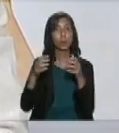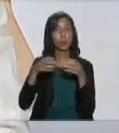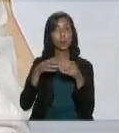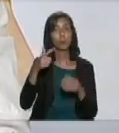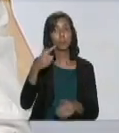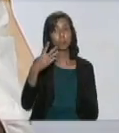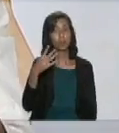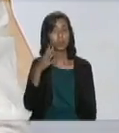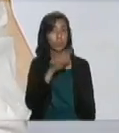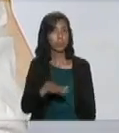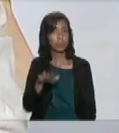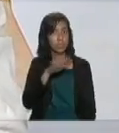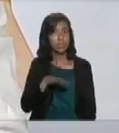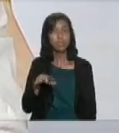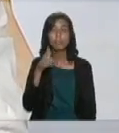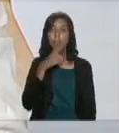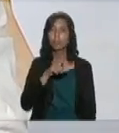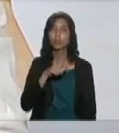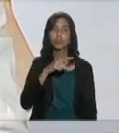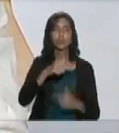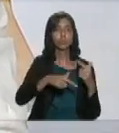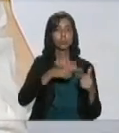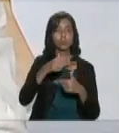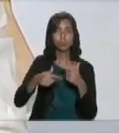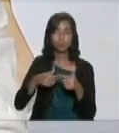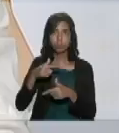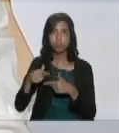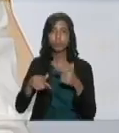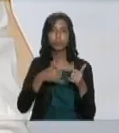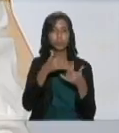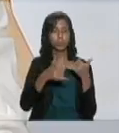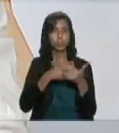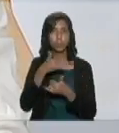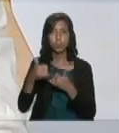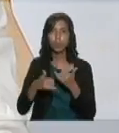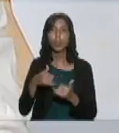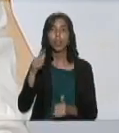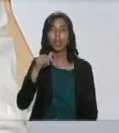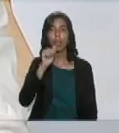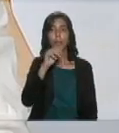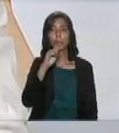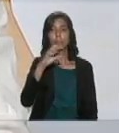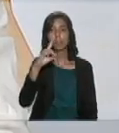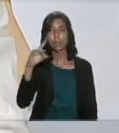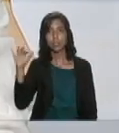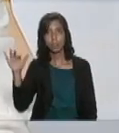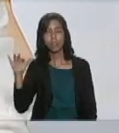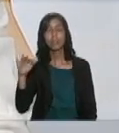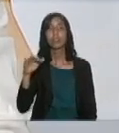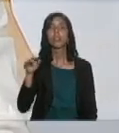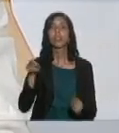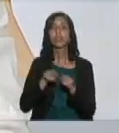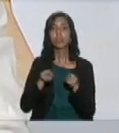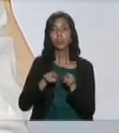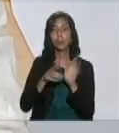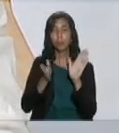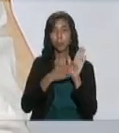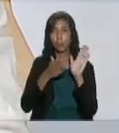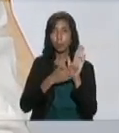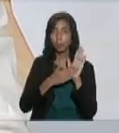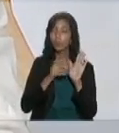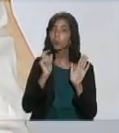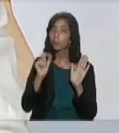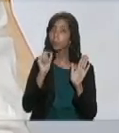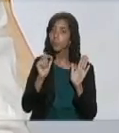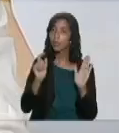24 crianças recebendo atividades de 1 para 1, ligadas ao alfabeto. E com essa proposta,